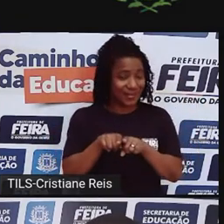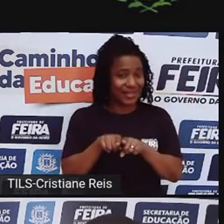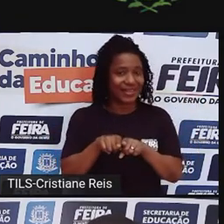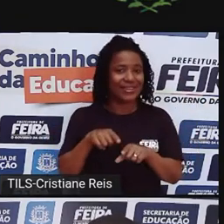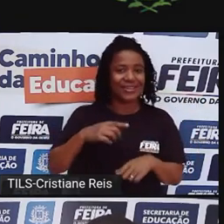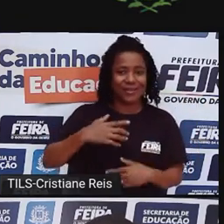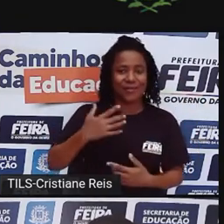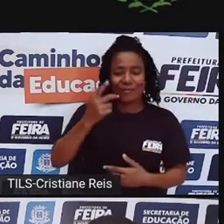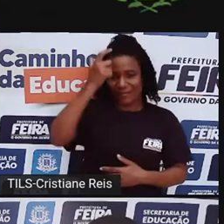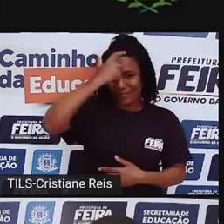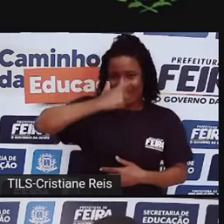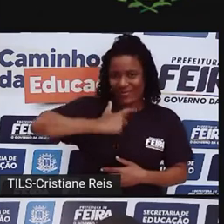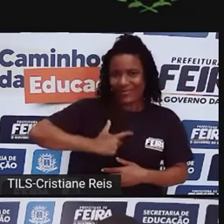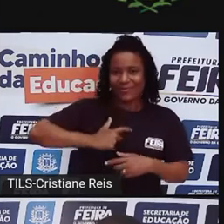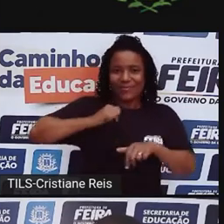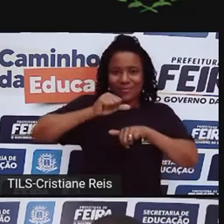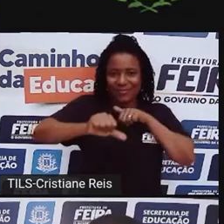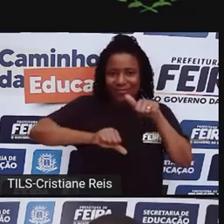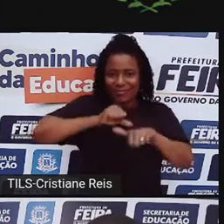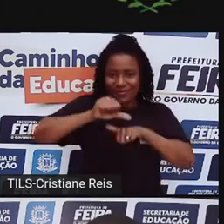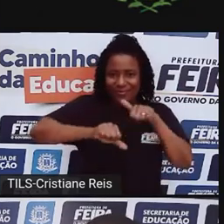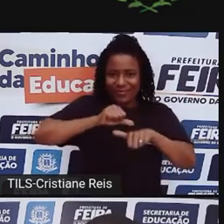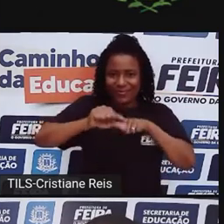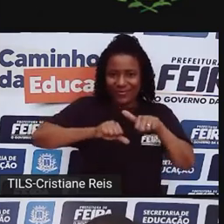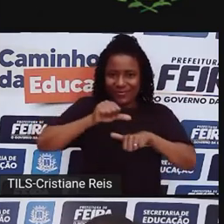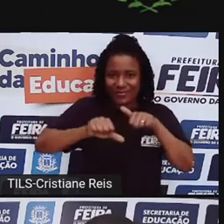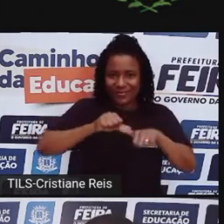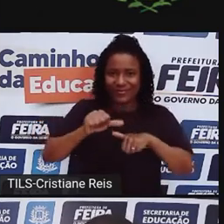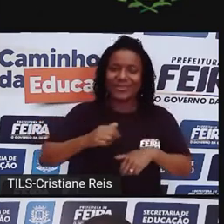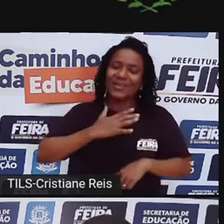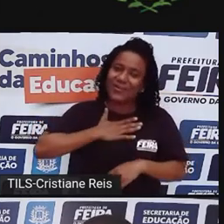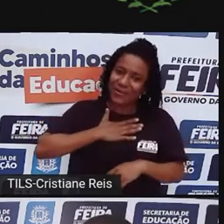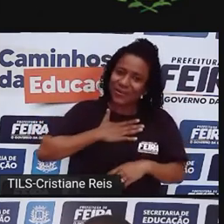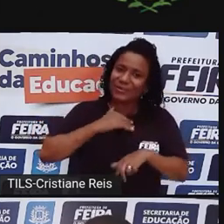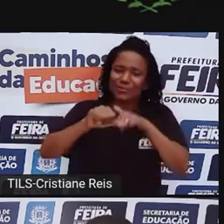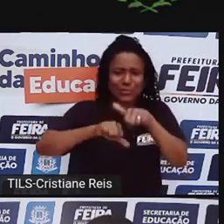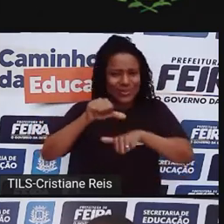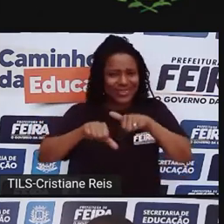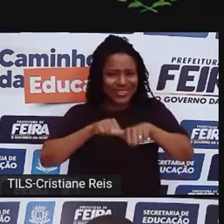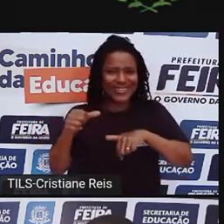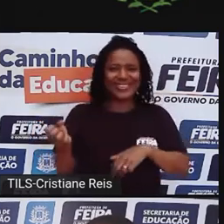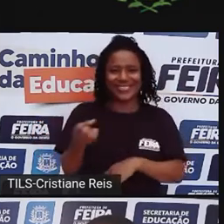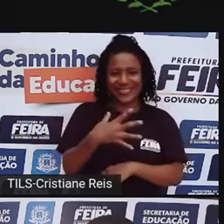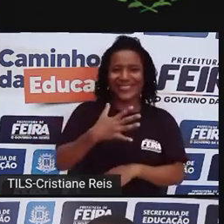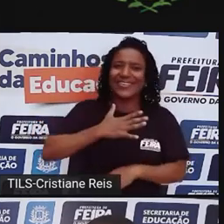versões minhas. Mas não porque eu não gosto do meu cabelo, mas é porque eu gosto sempre de estar inovando.